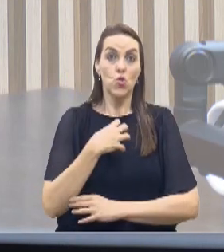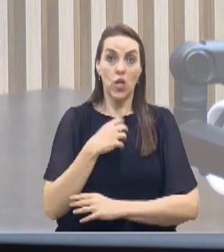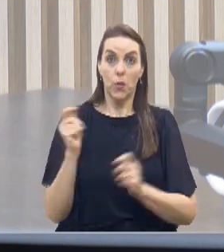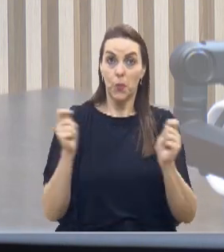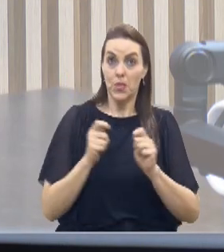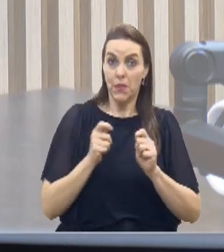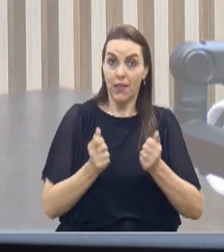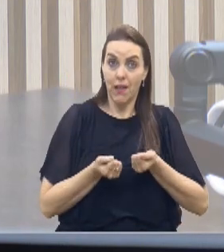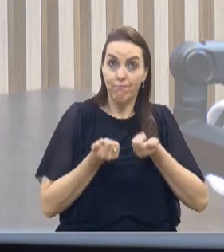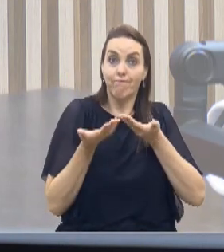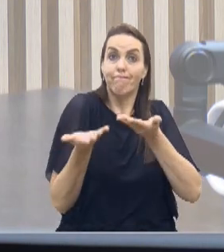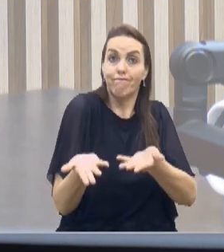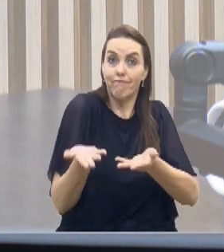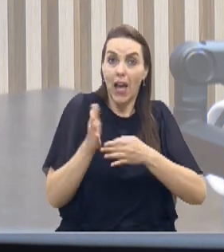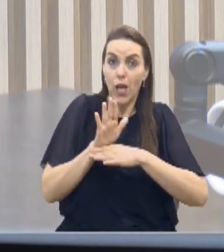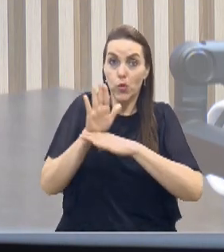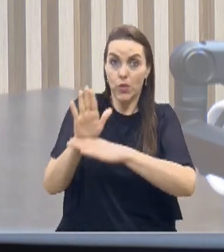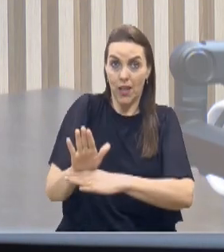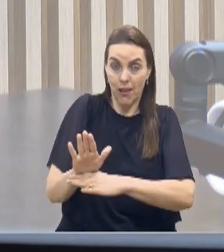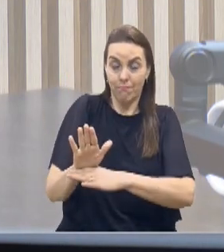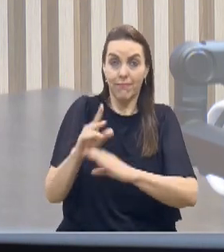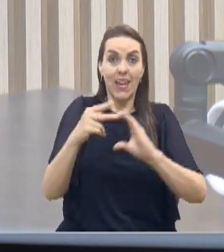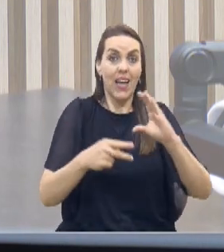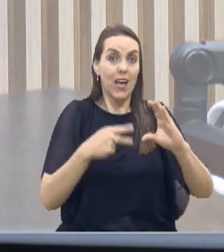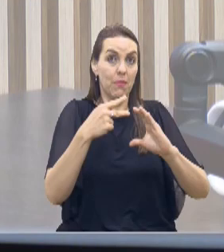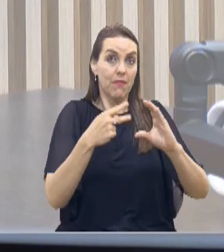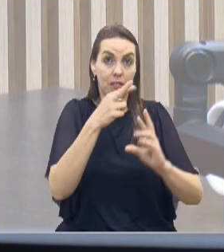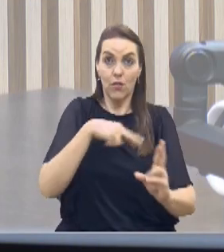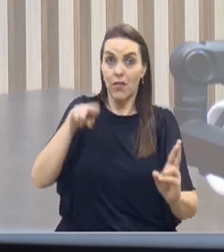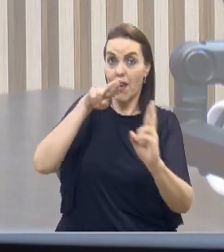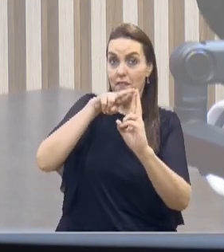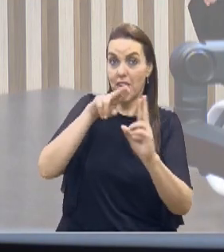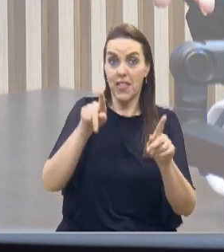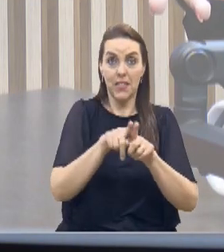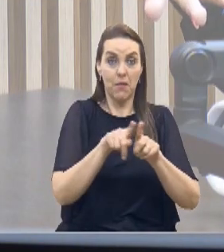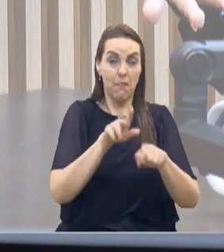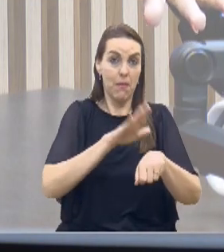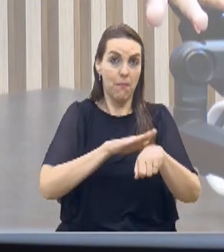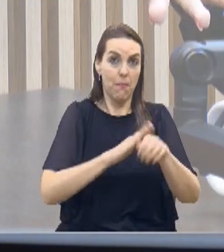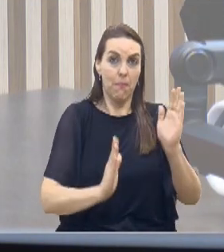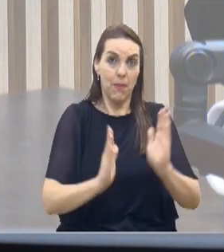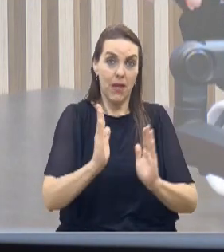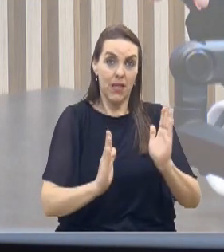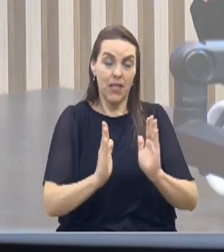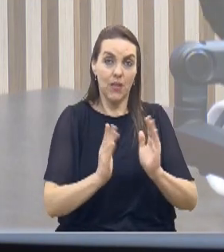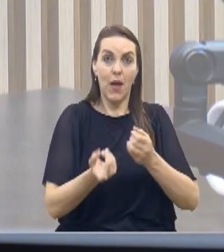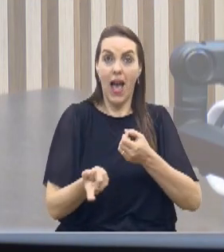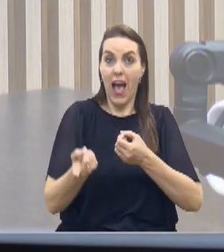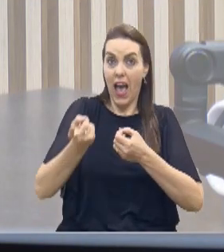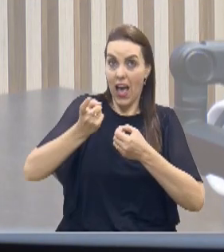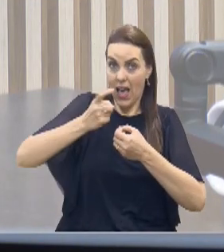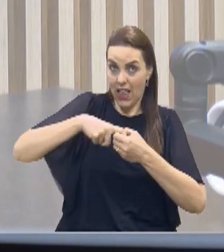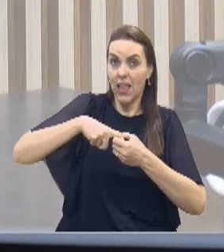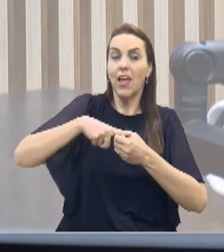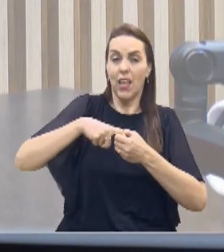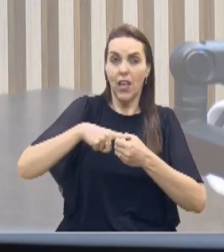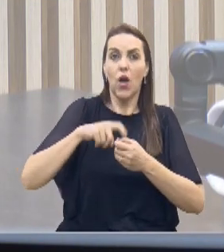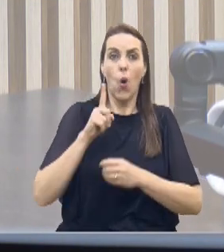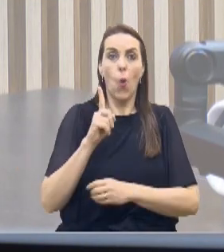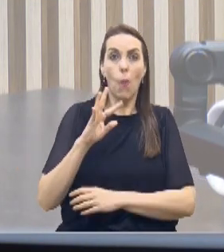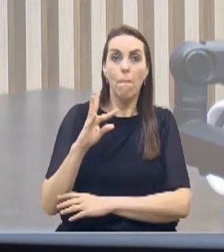A Câmara voltou a ser uma referência neste momento também, quando nós antecipamos a devolução dos recursos, né, R$ 1